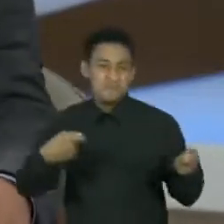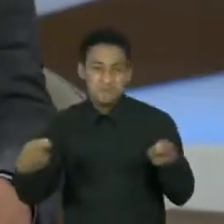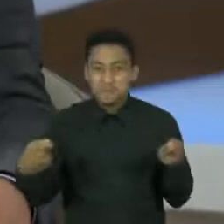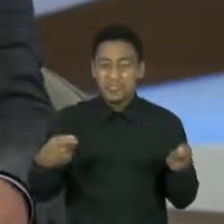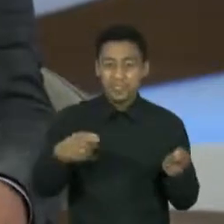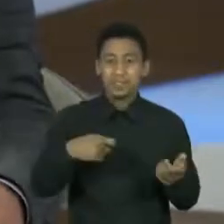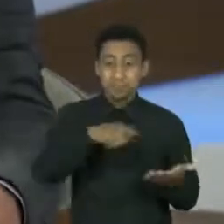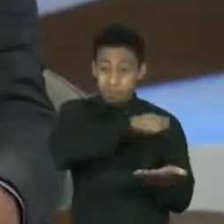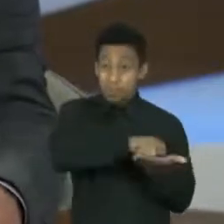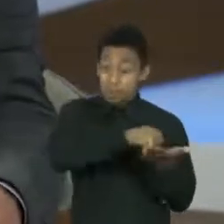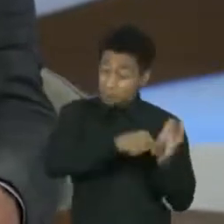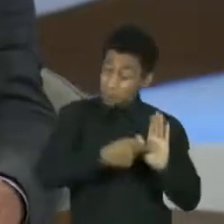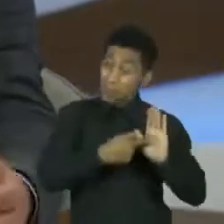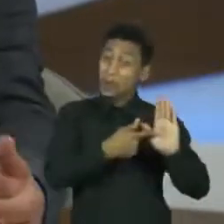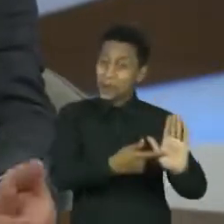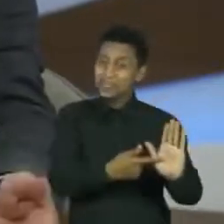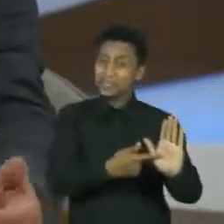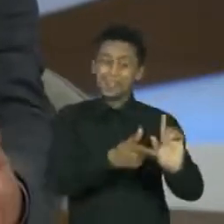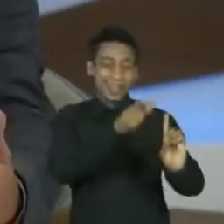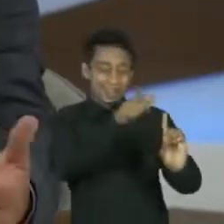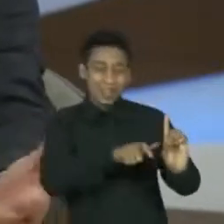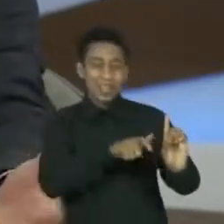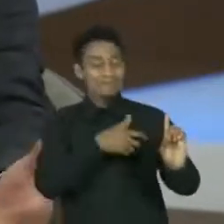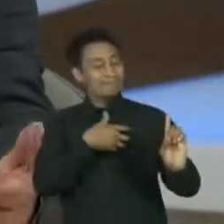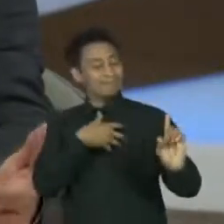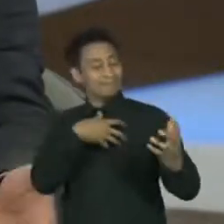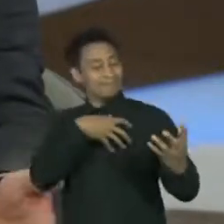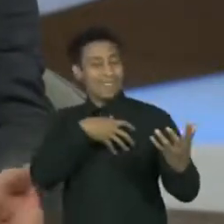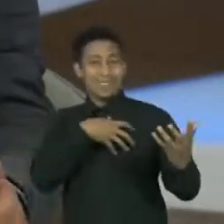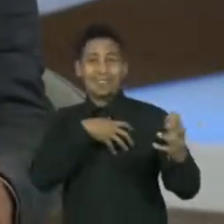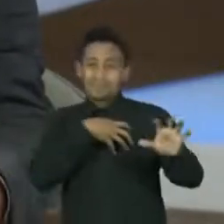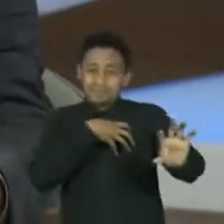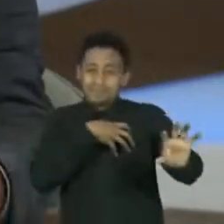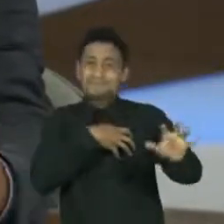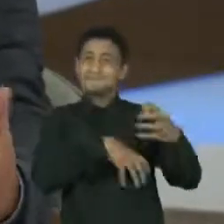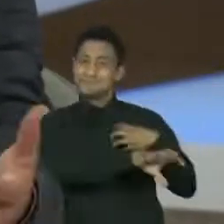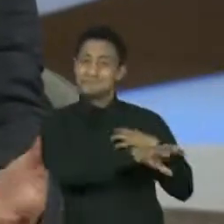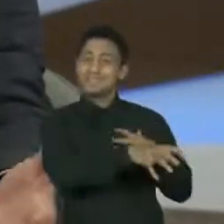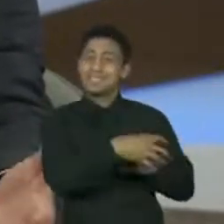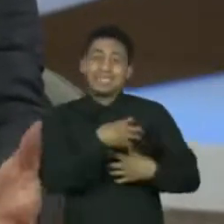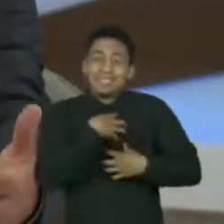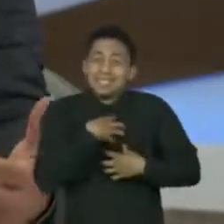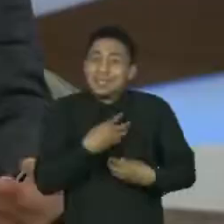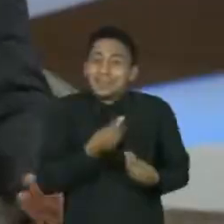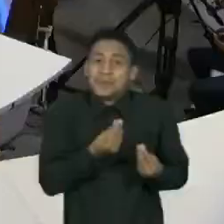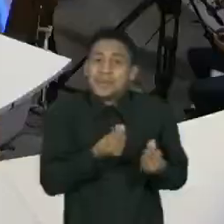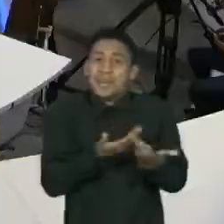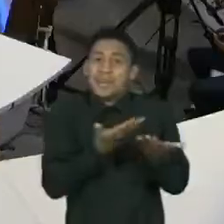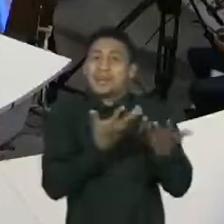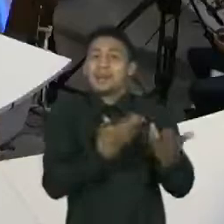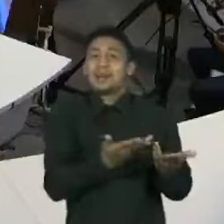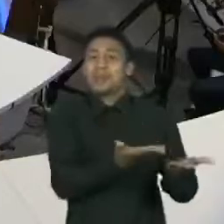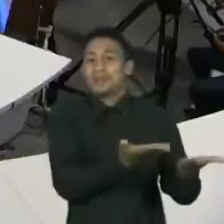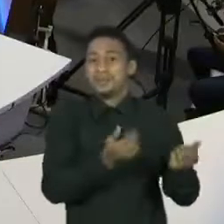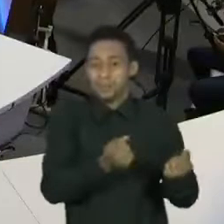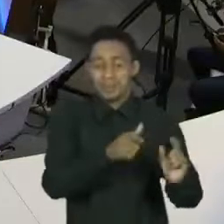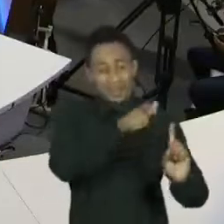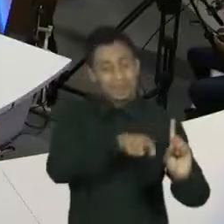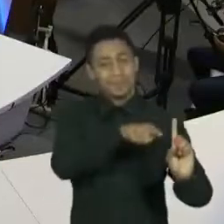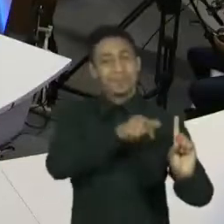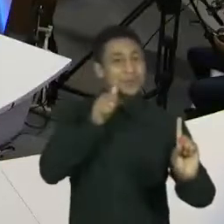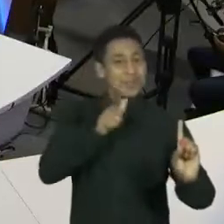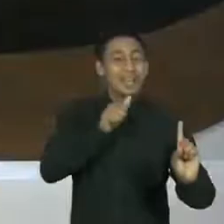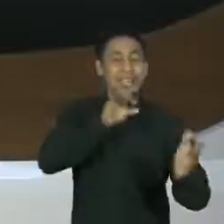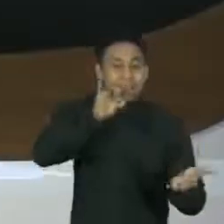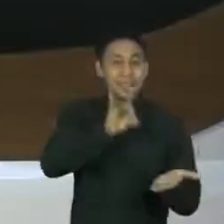tudo isso a e elas da gente né aproxima do leitor né Eu acho que ele reconhece nessa a humanidade